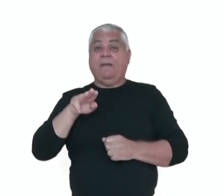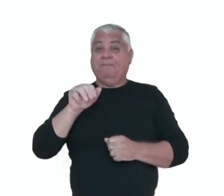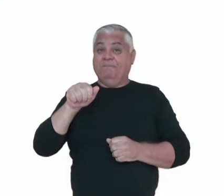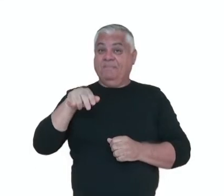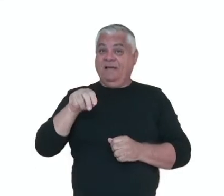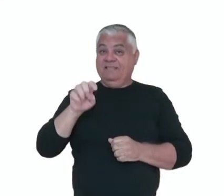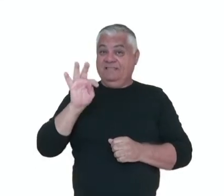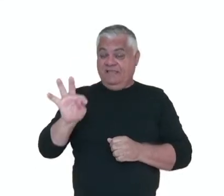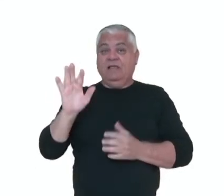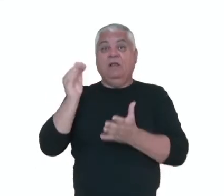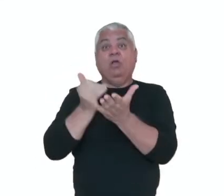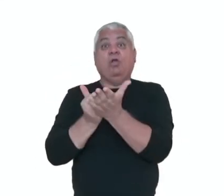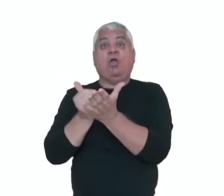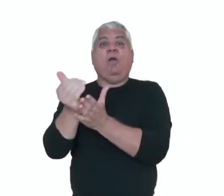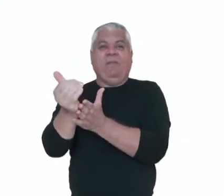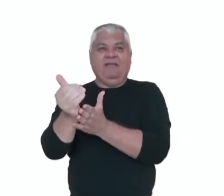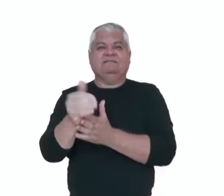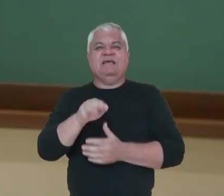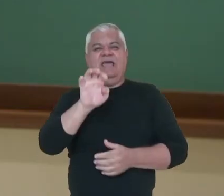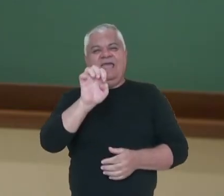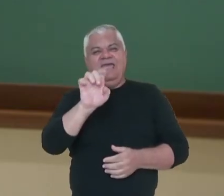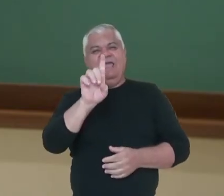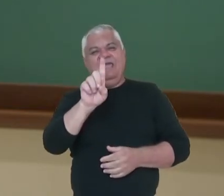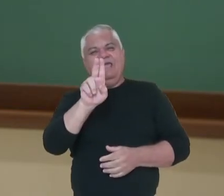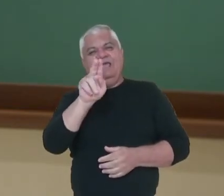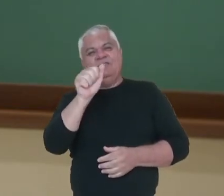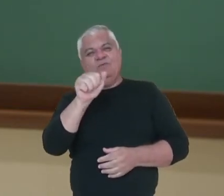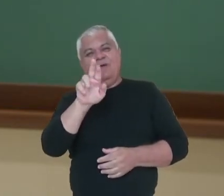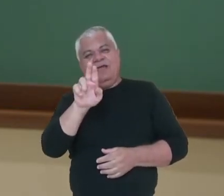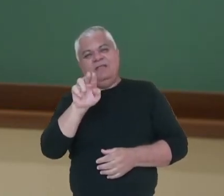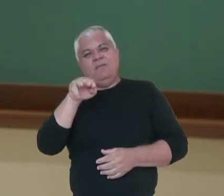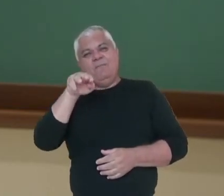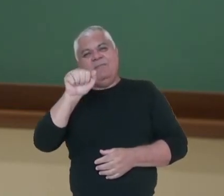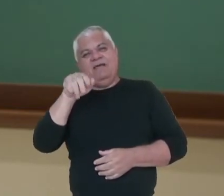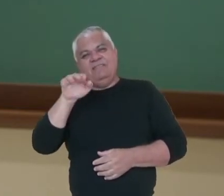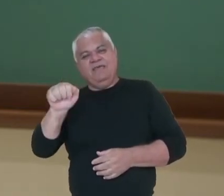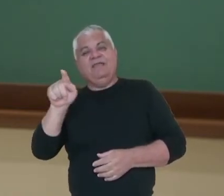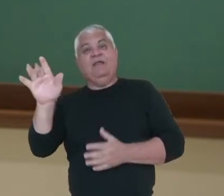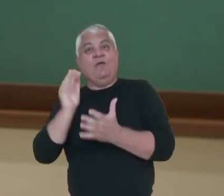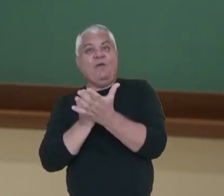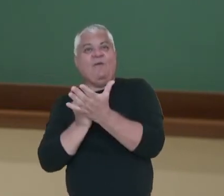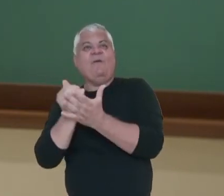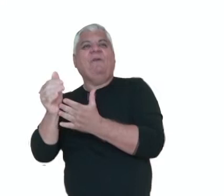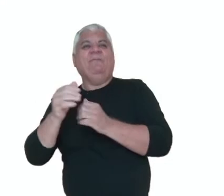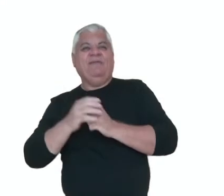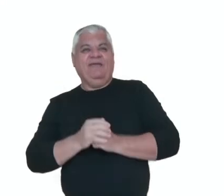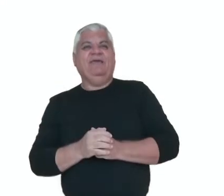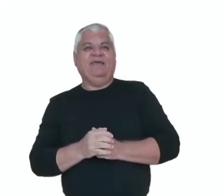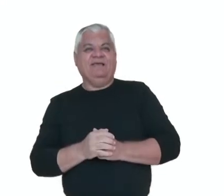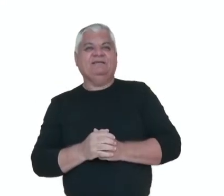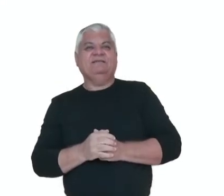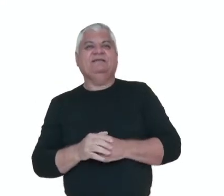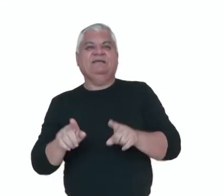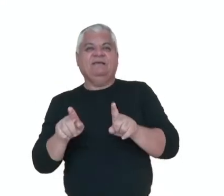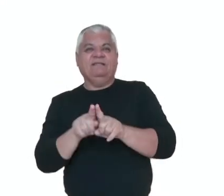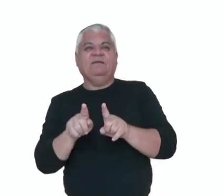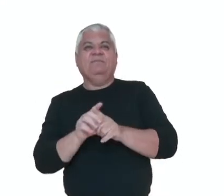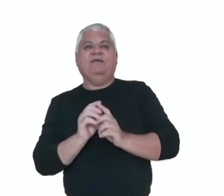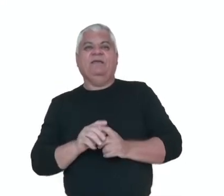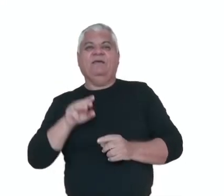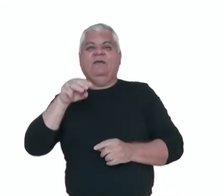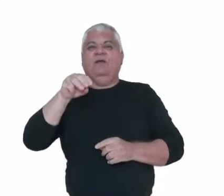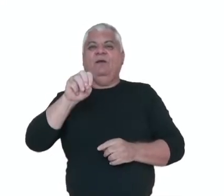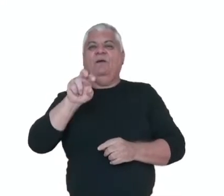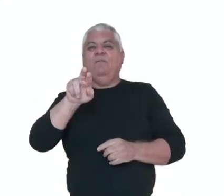a pessoa que iniciou esse movimento, também não se considerando impressionista. Alfred Sisley, nós temos Jacques de Camille Pissarro e nós temos a